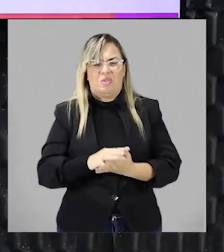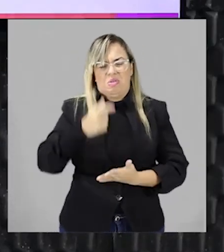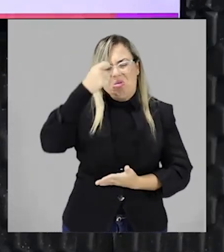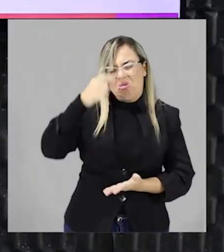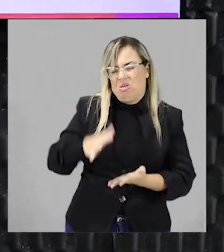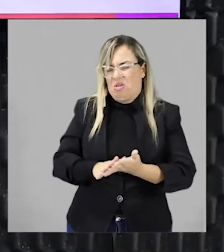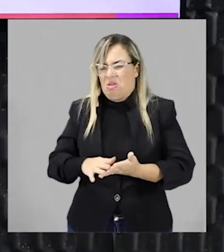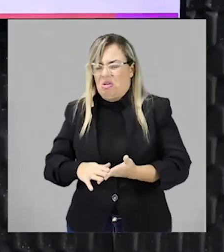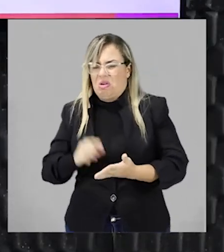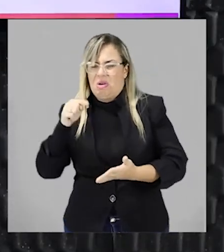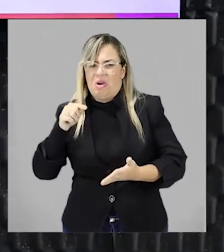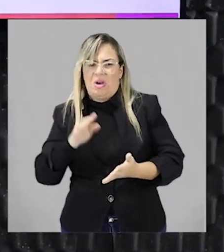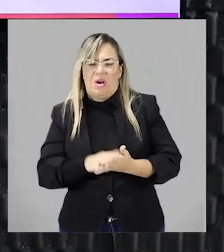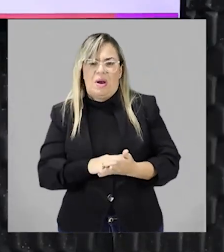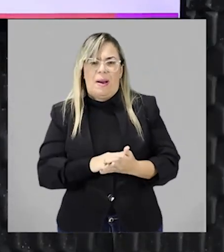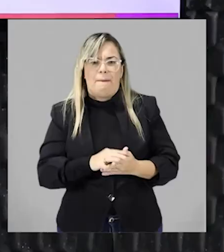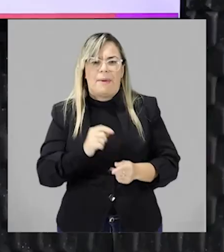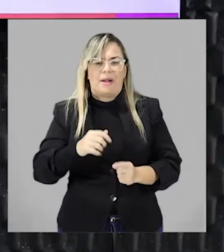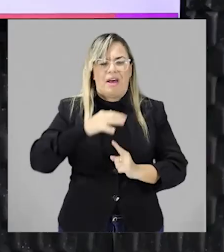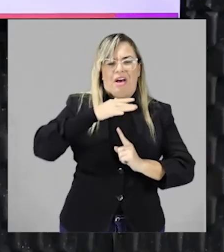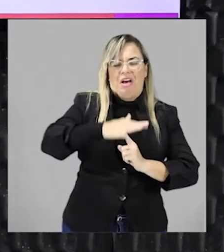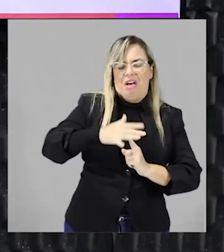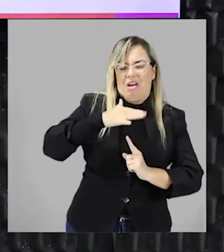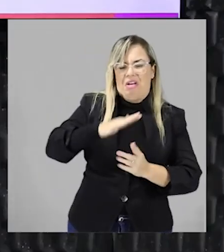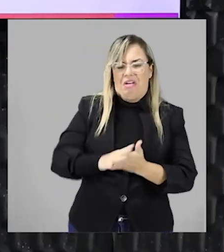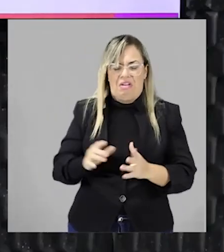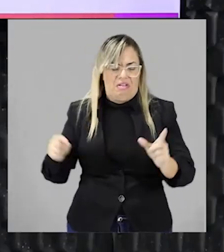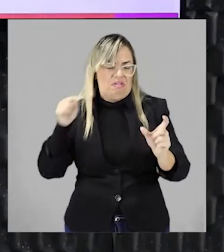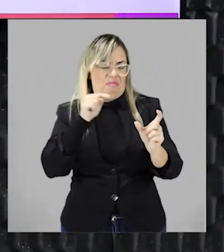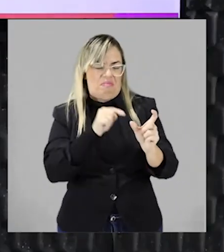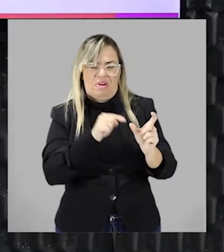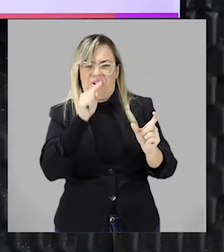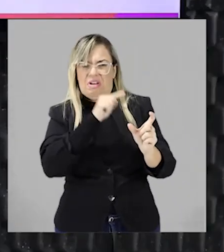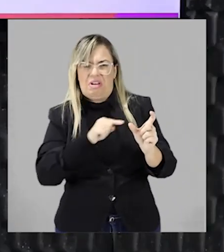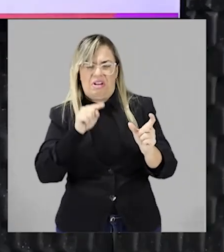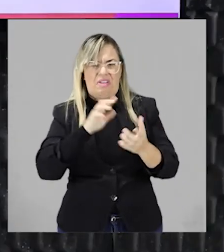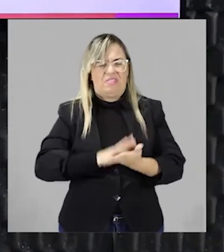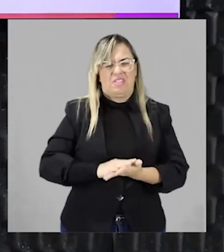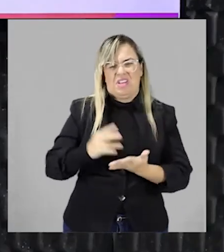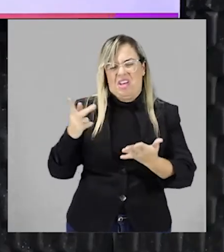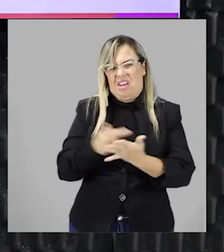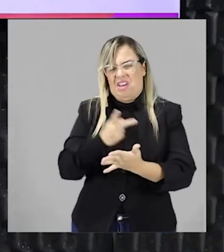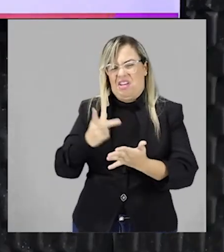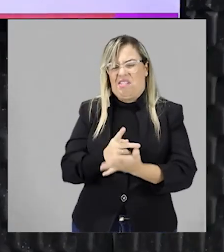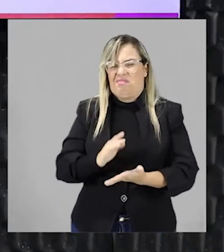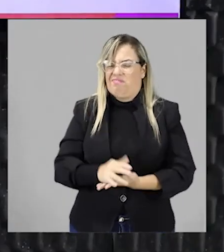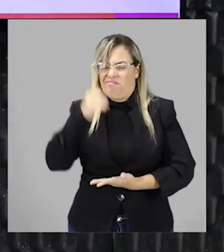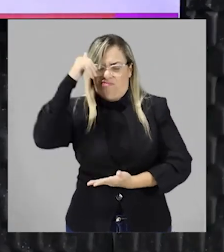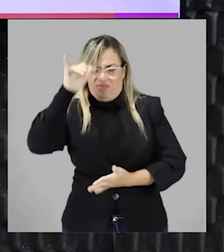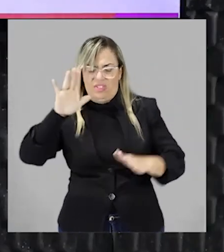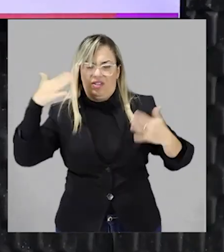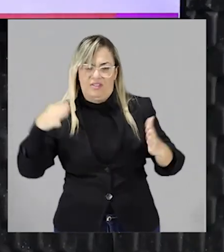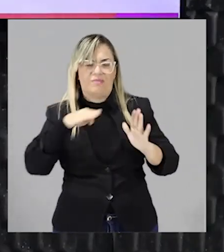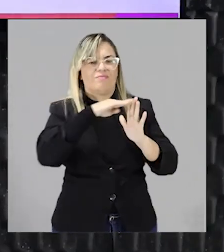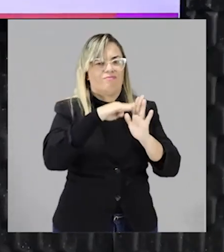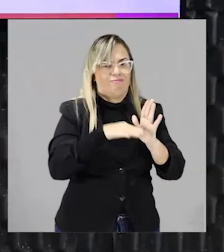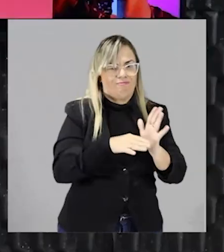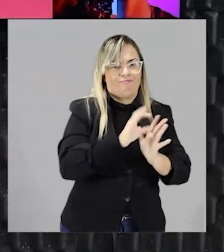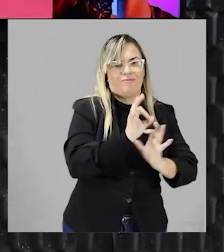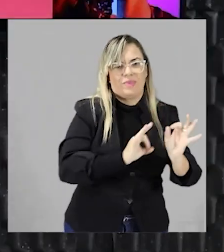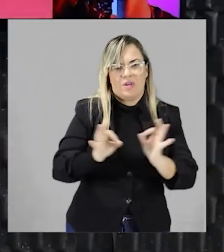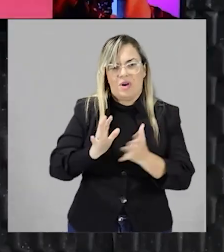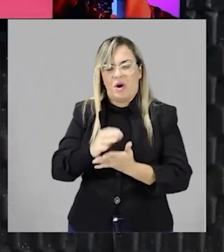chavões, gírias. Não, evitem isso. Então, seguindo esses critérios, certamente você fará uma boa